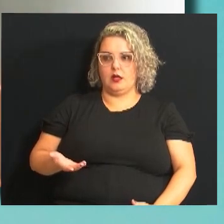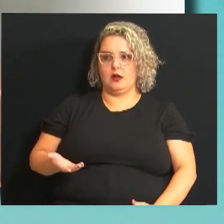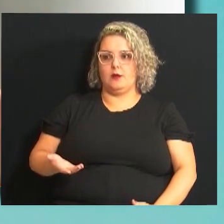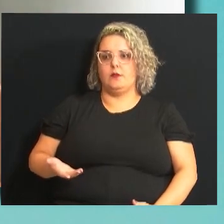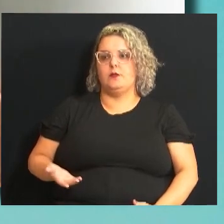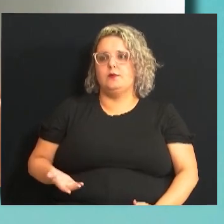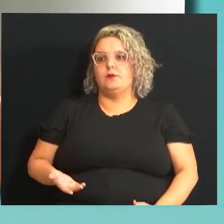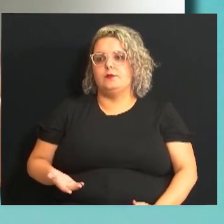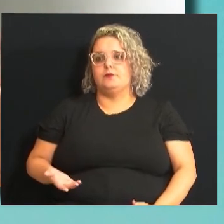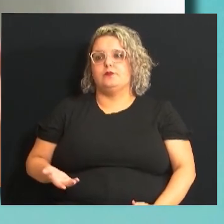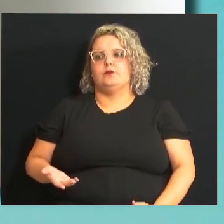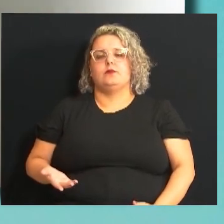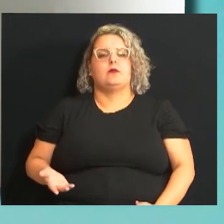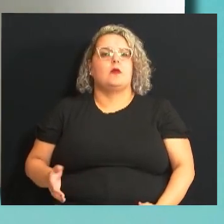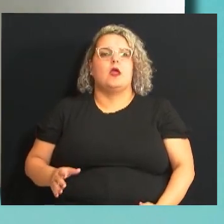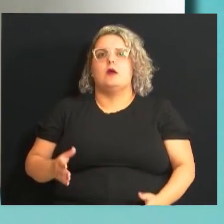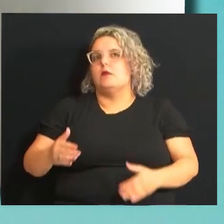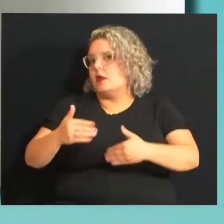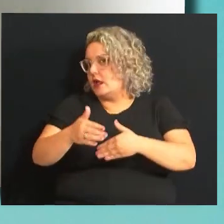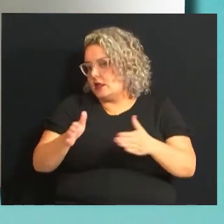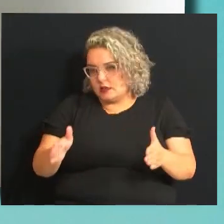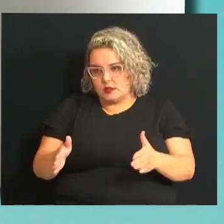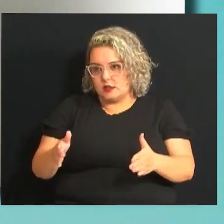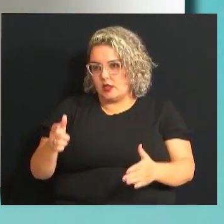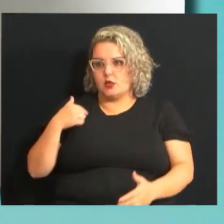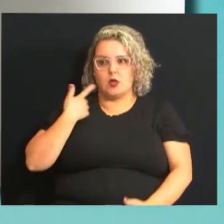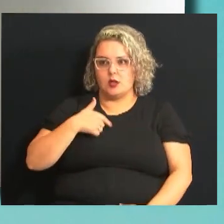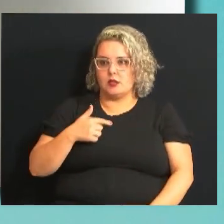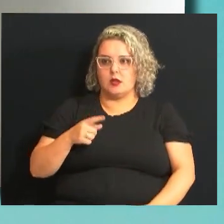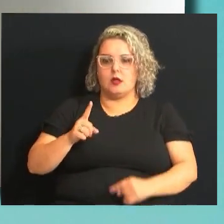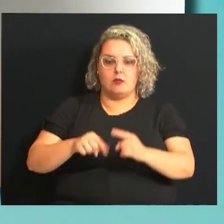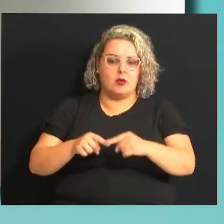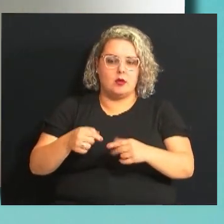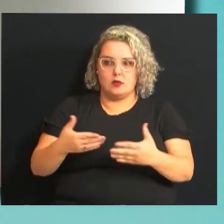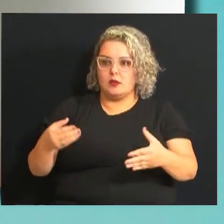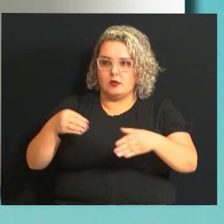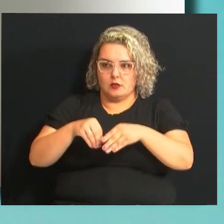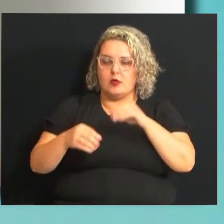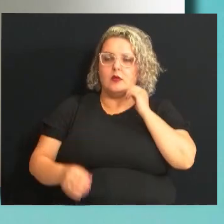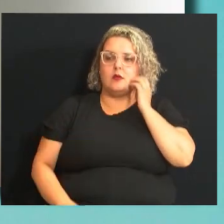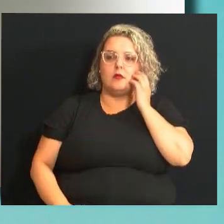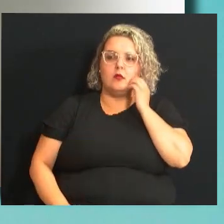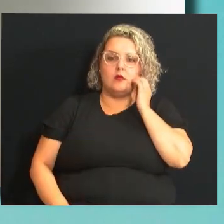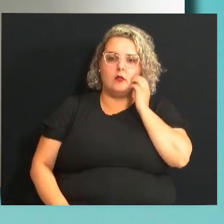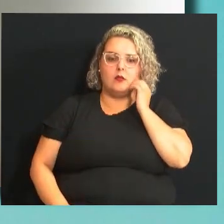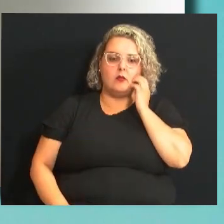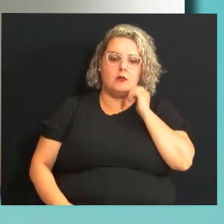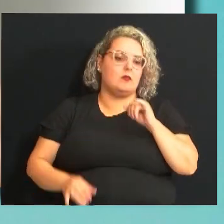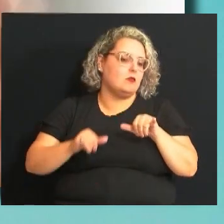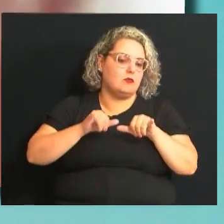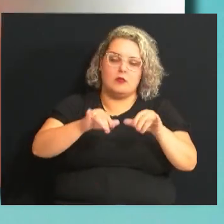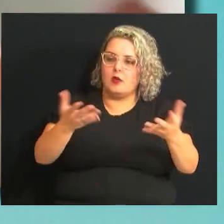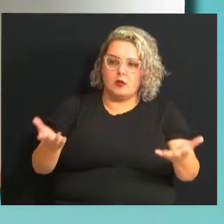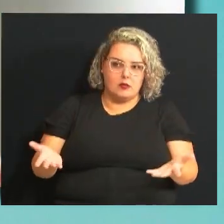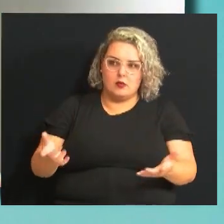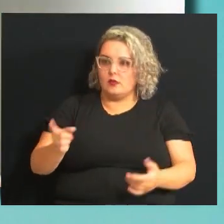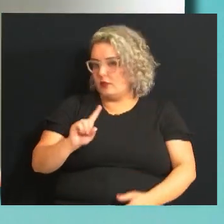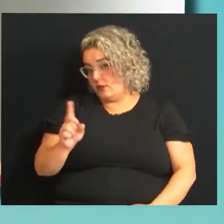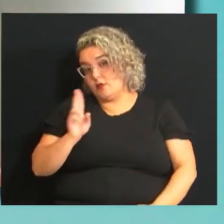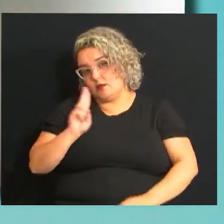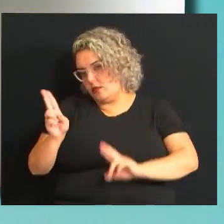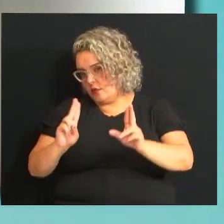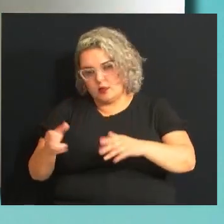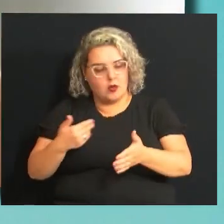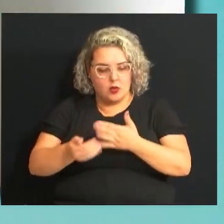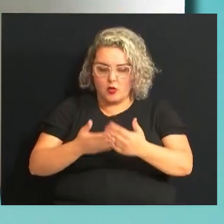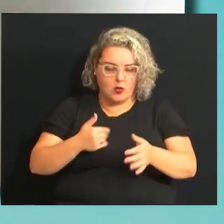ele mais acessível. Então, a ideia é que, assim, hoje, se você pegar uma cesta média nossa, e pegar os itens da nossa